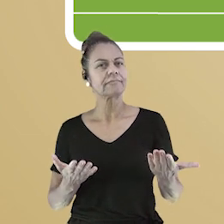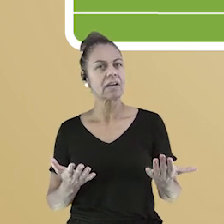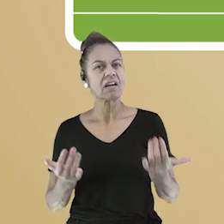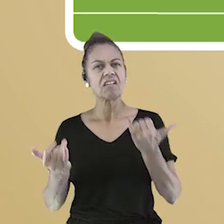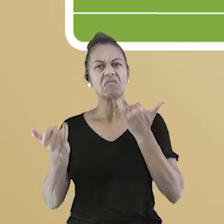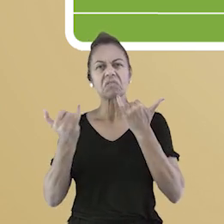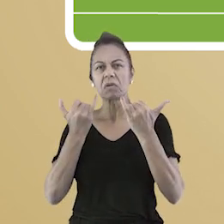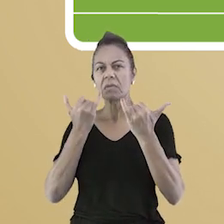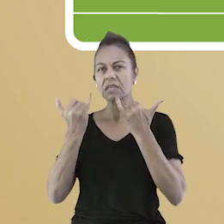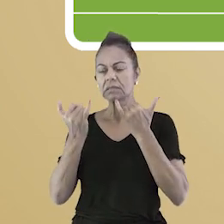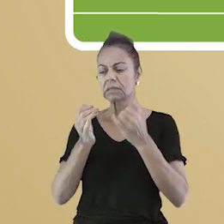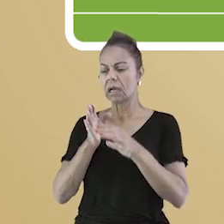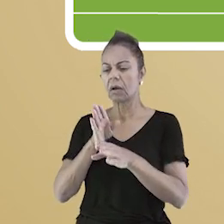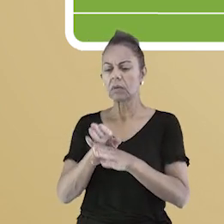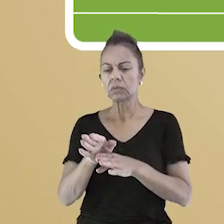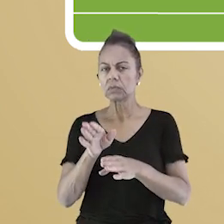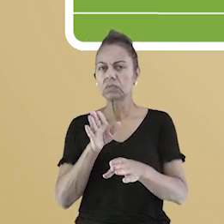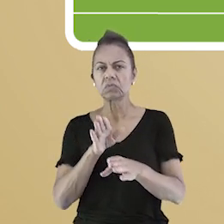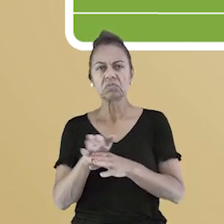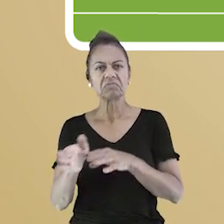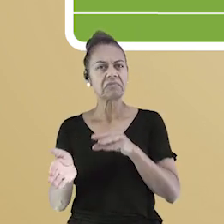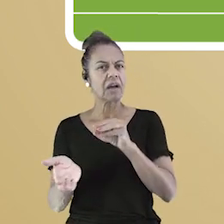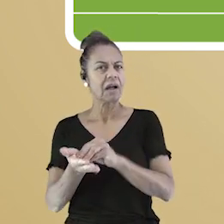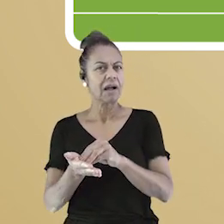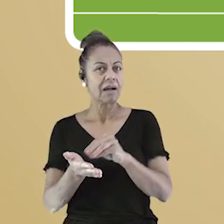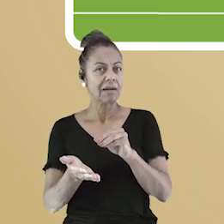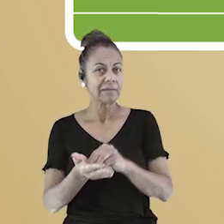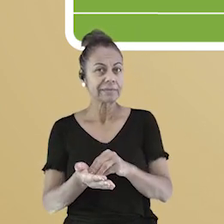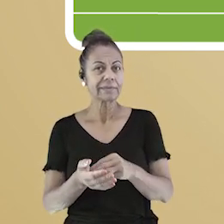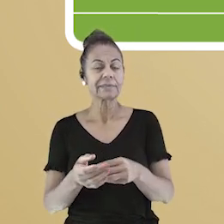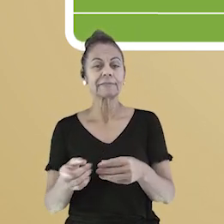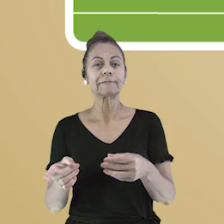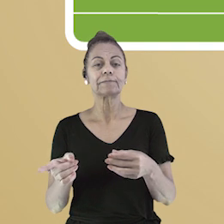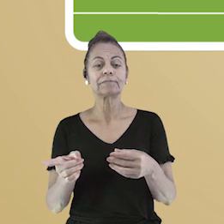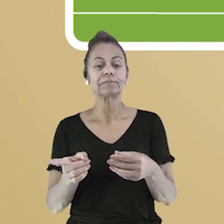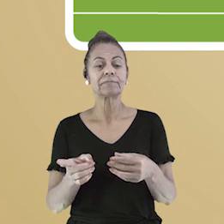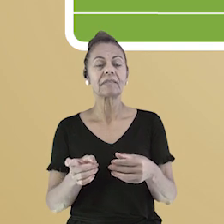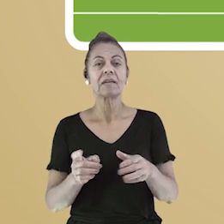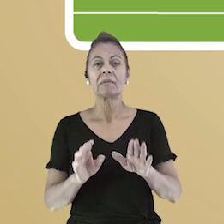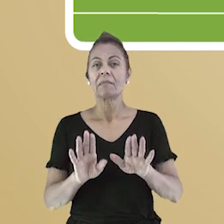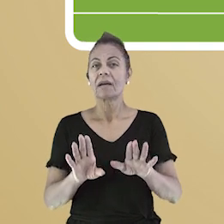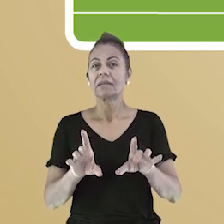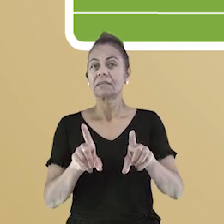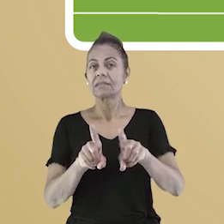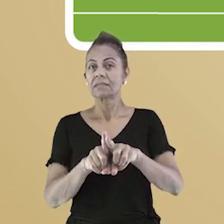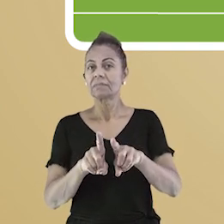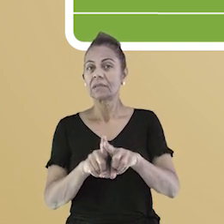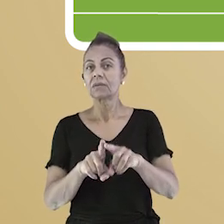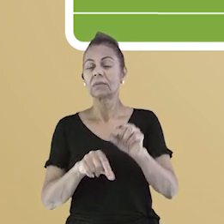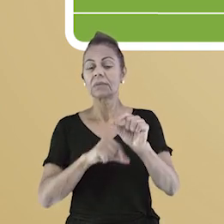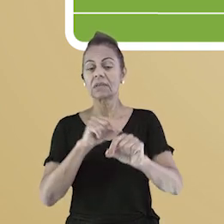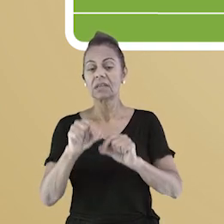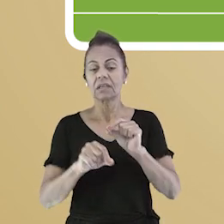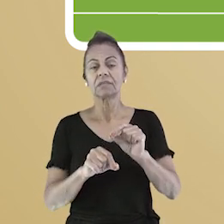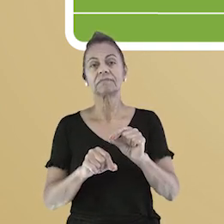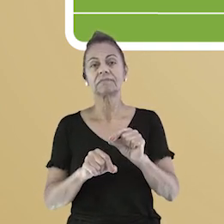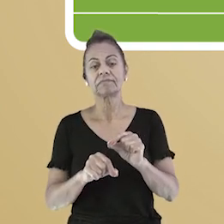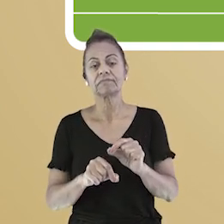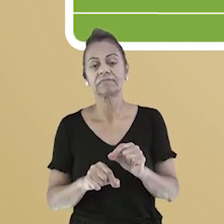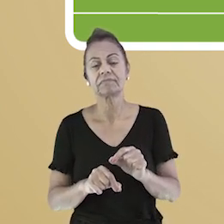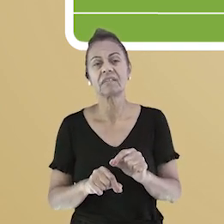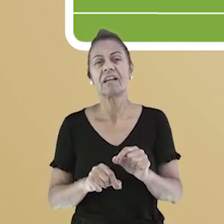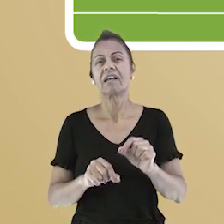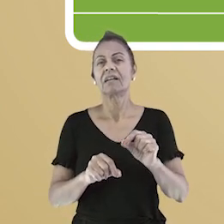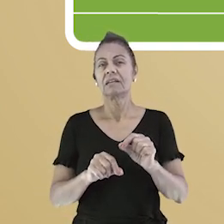de instrução quanto ao uso dos métodos contraceptivos que a gente viu aqui, né? Mas também são fatores determinantes.